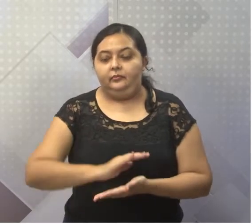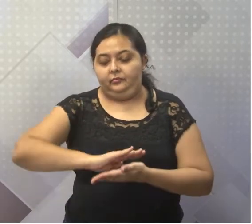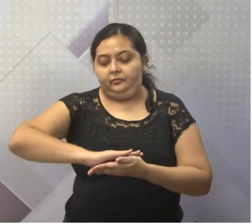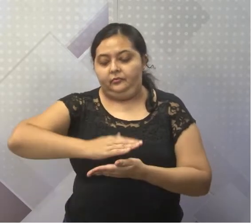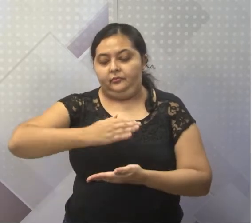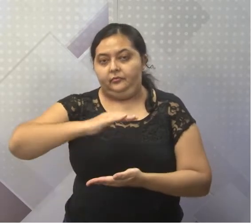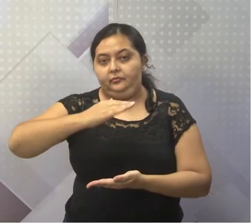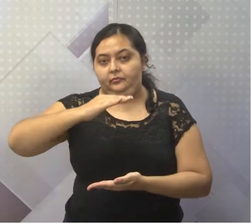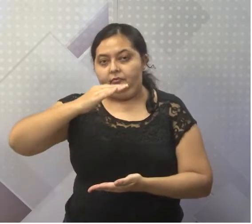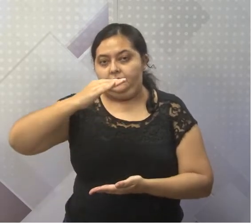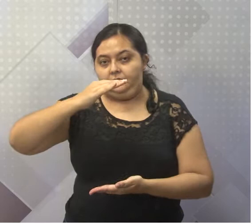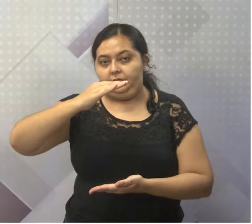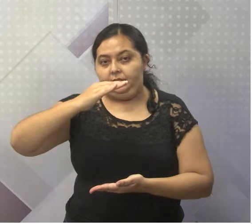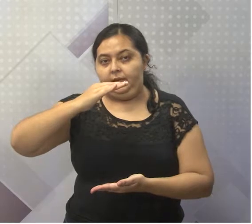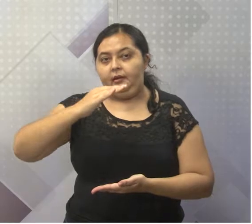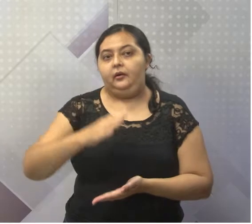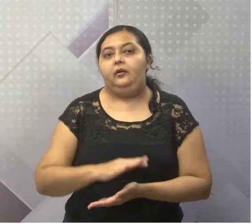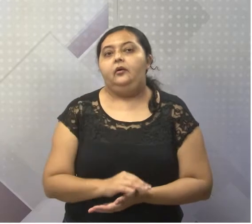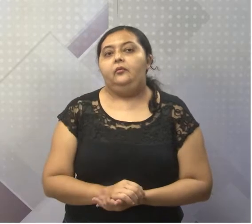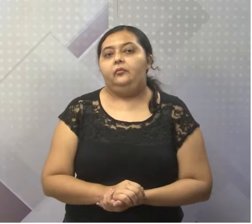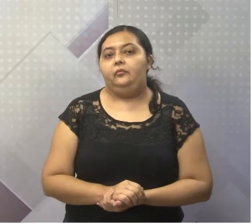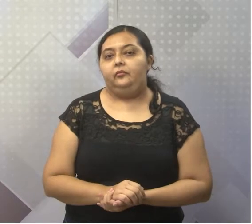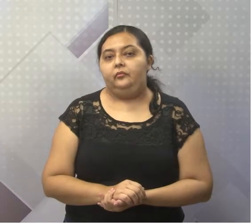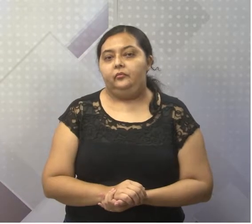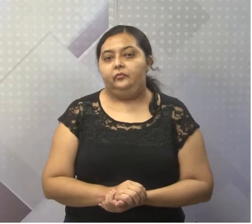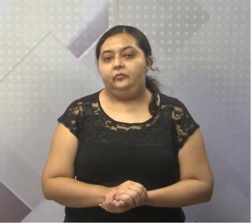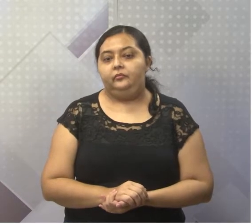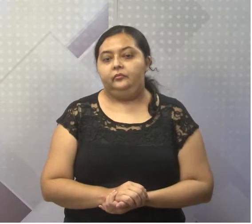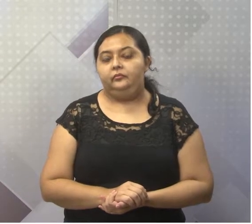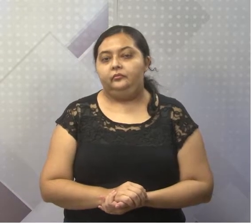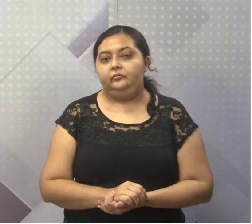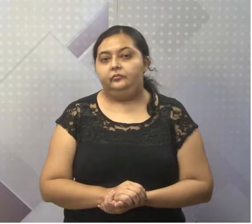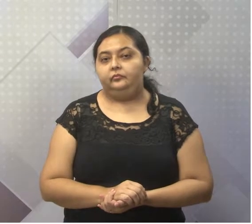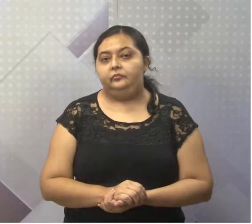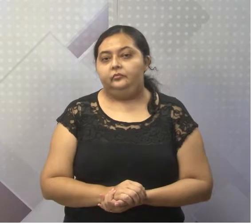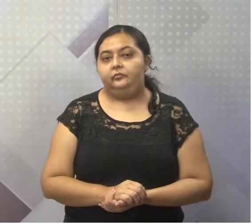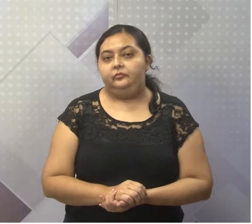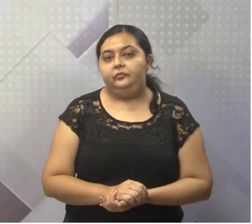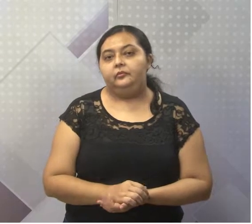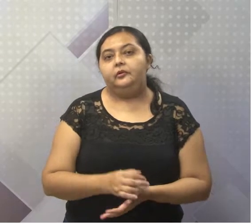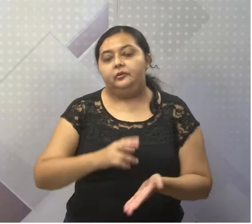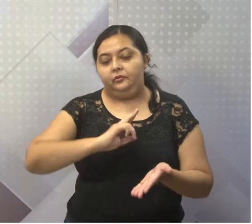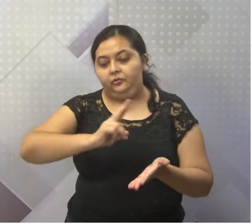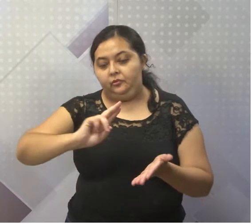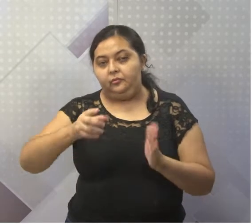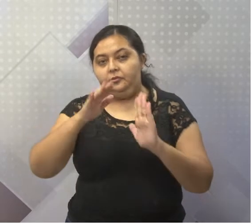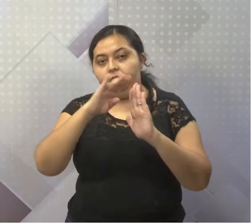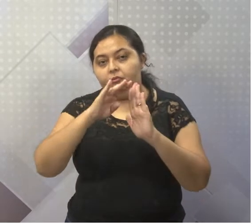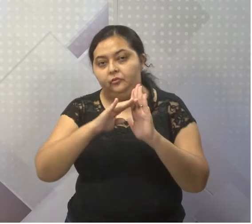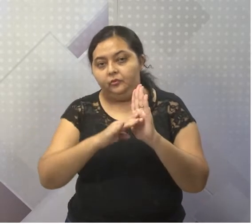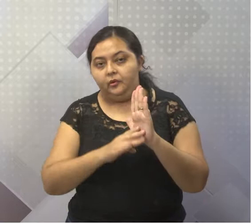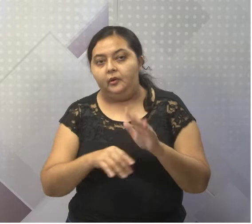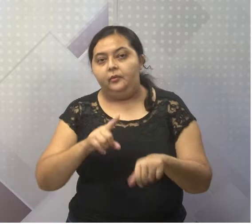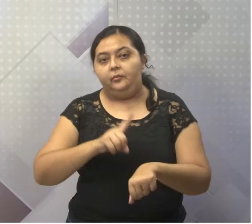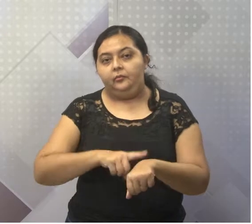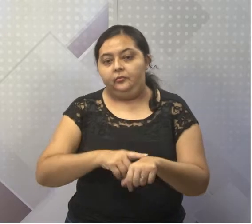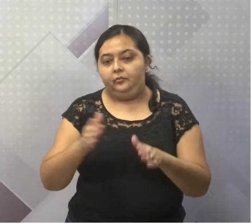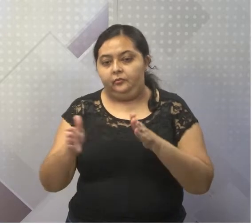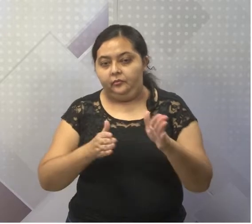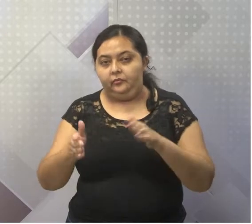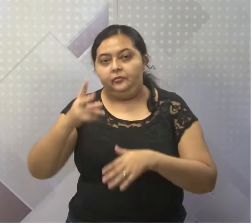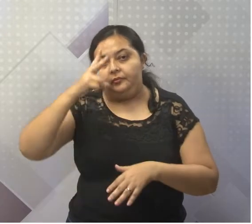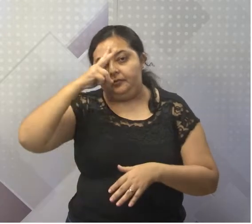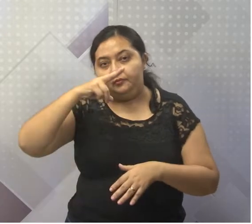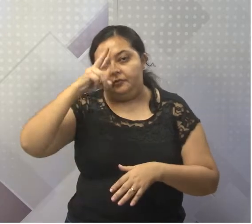renascimento ou Renascença ou renascentismo são os termos usados para identificar o período da história